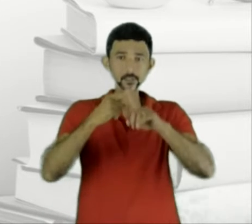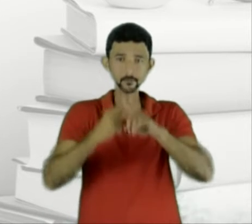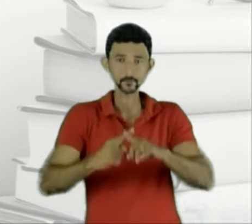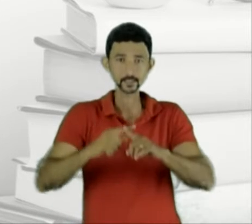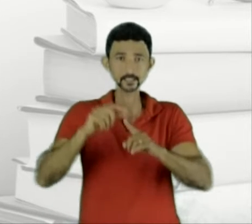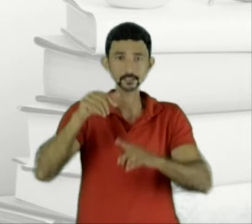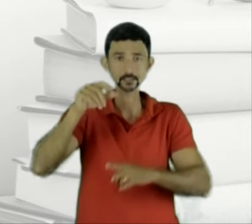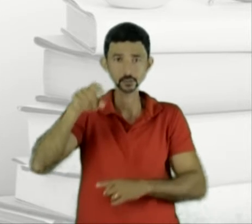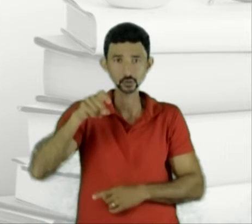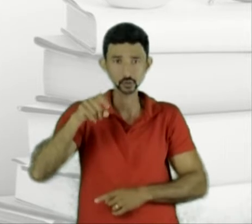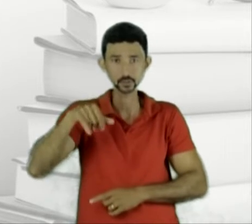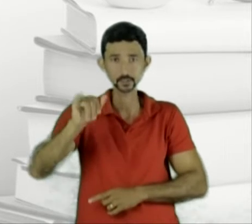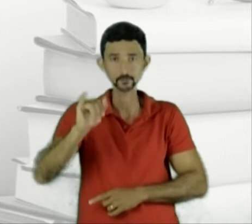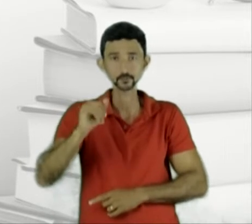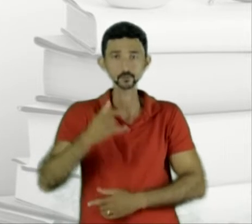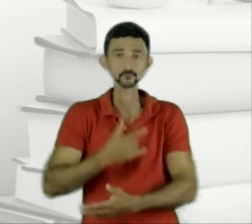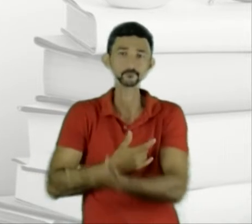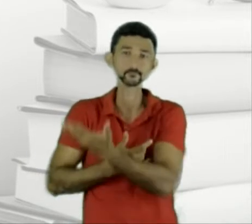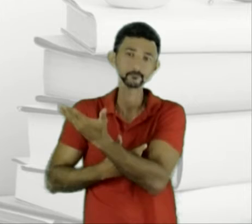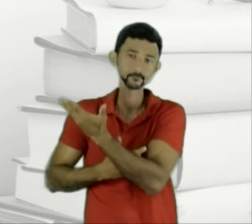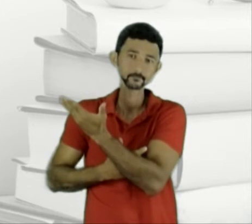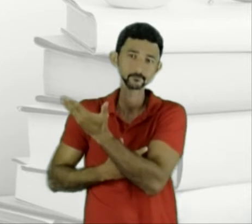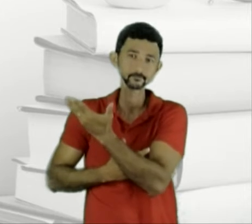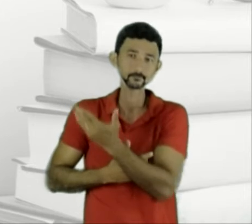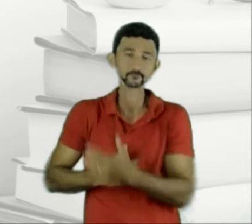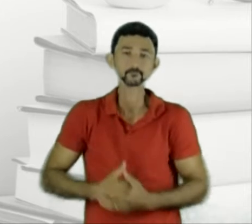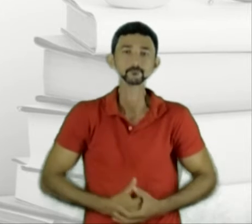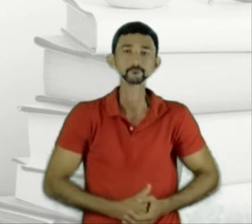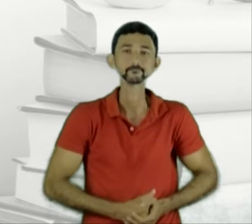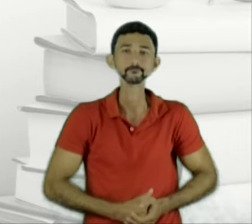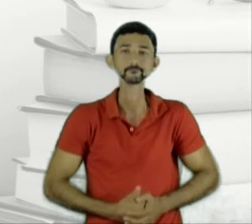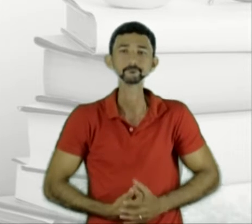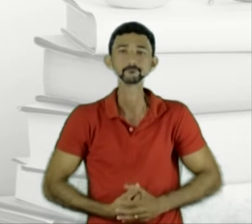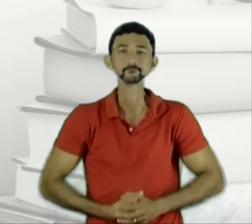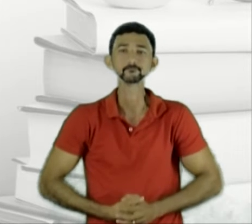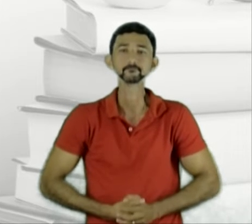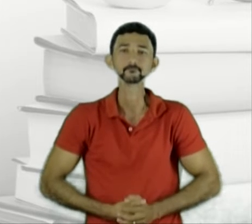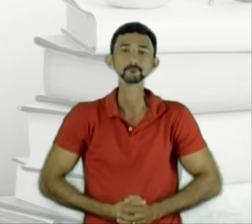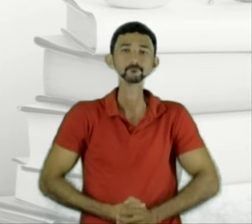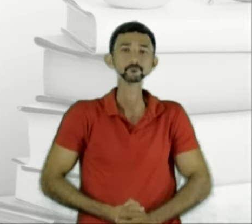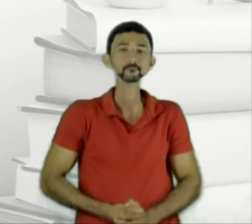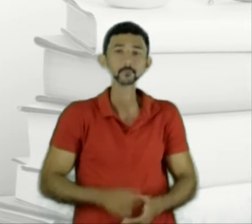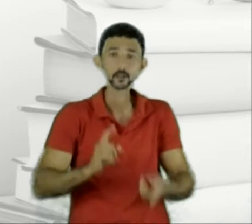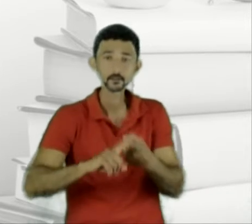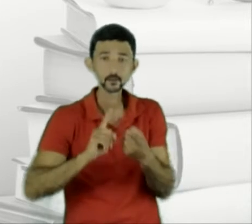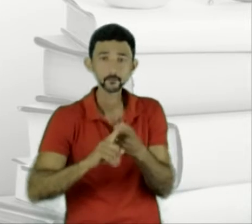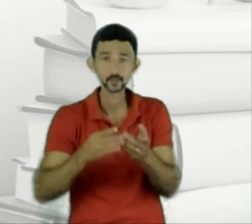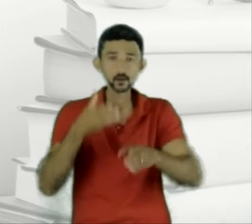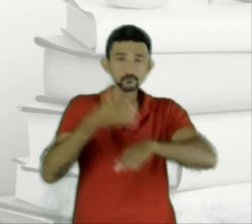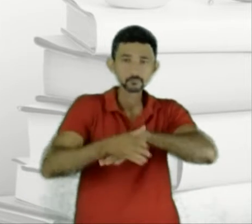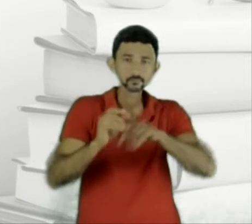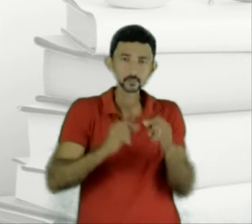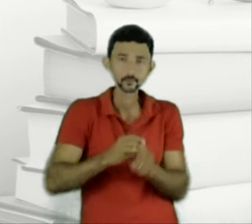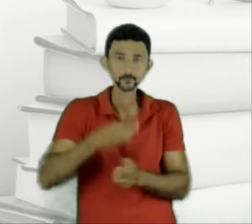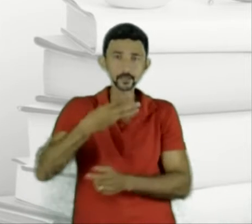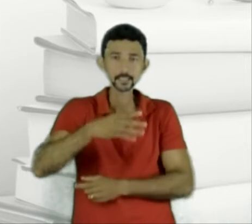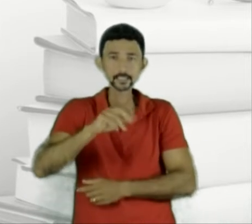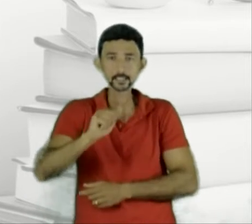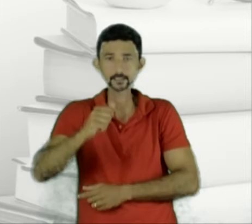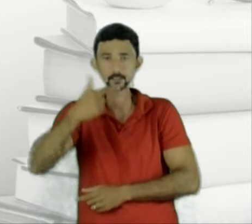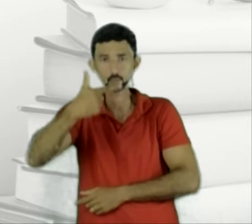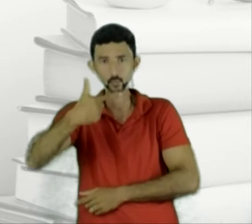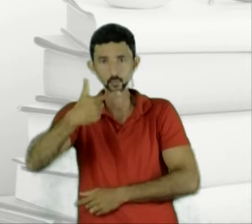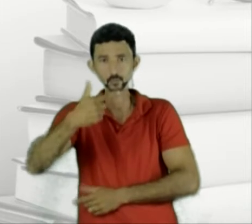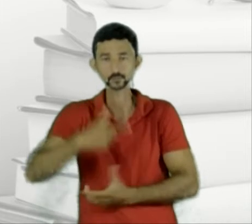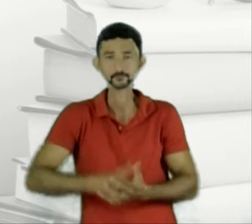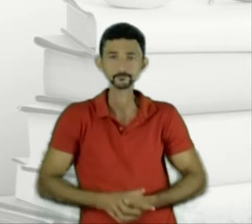xy, que eu represento simplesmente como 7xy. Eu posso efetuar 3a ao